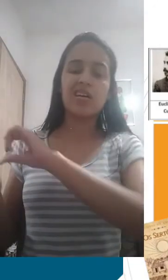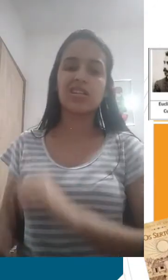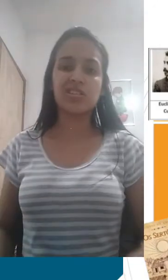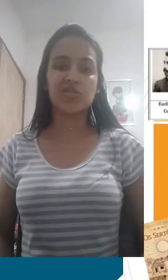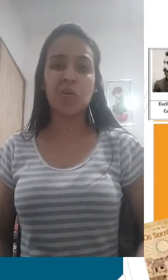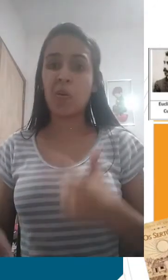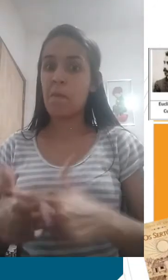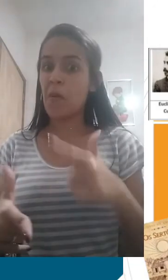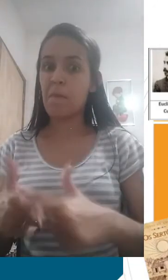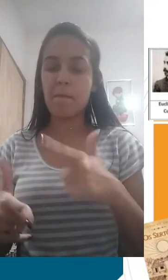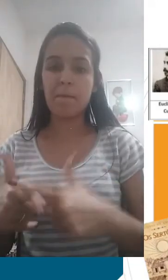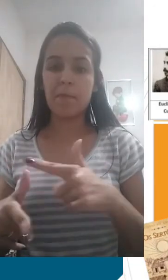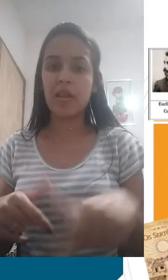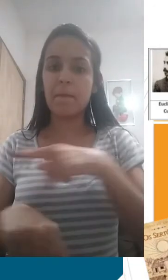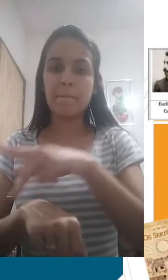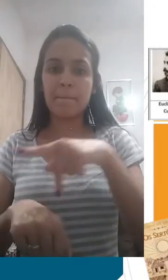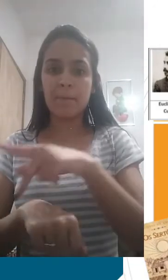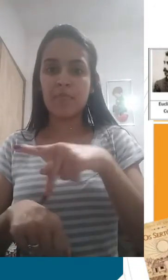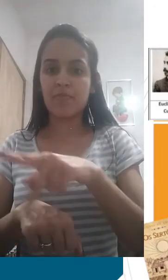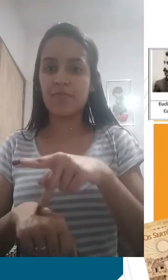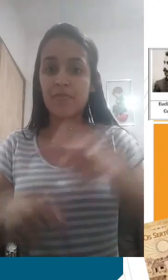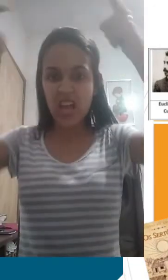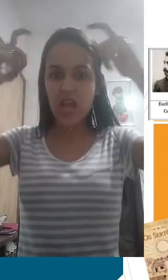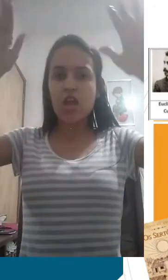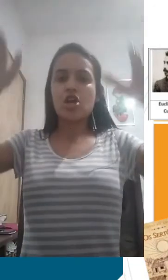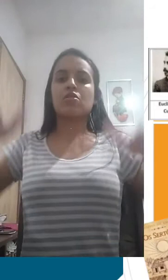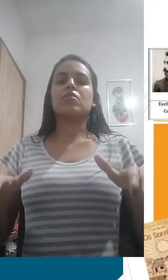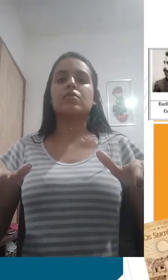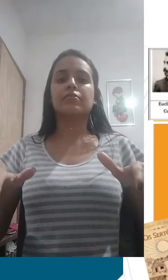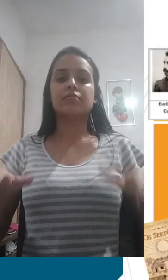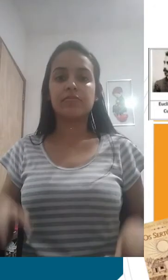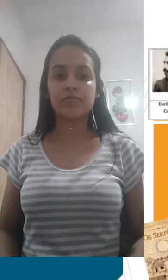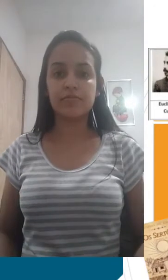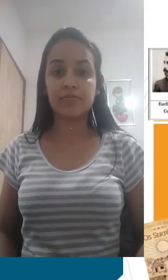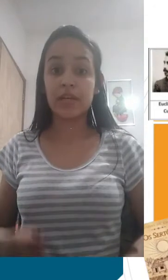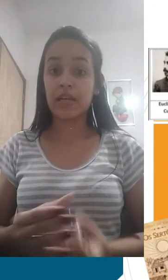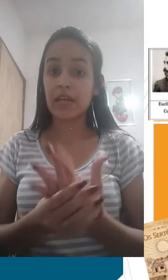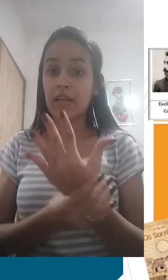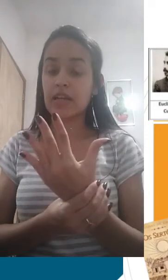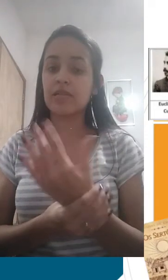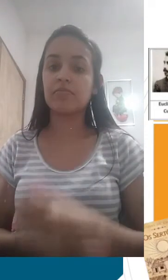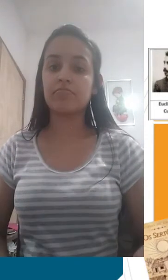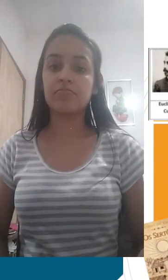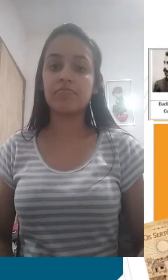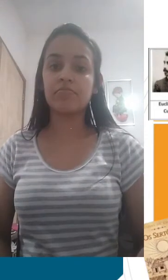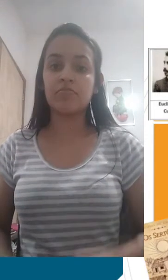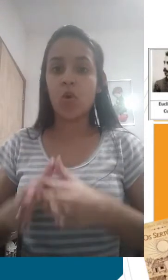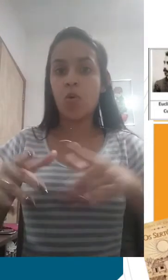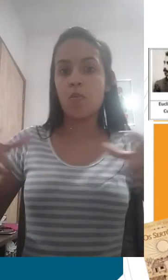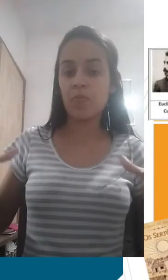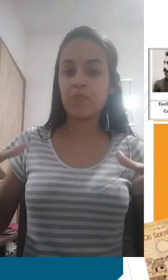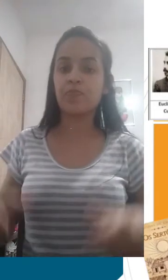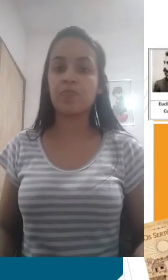os países imperialistas e pelo surgimento dos movimentos de vanguarda. Já no